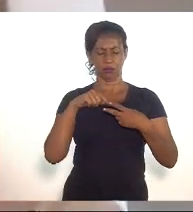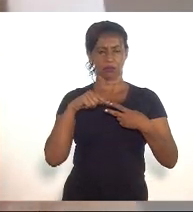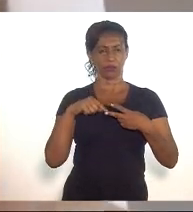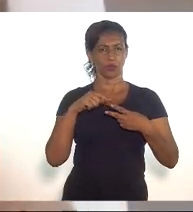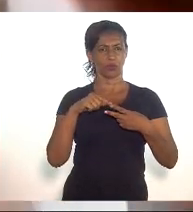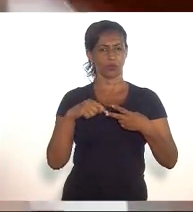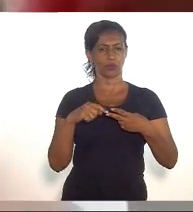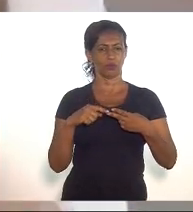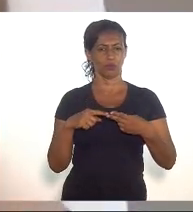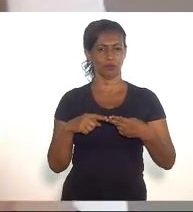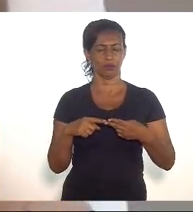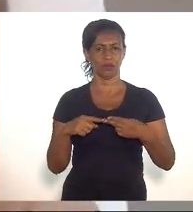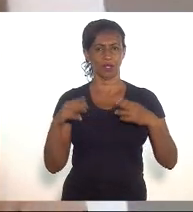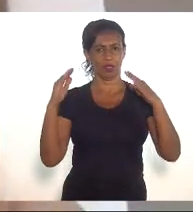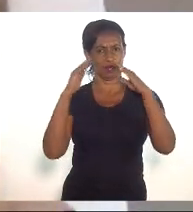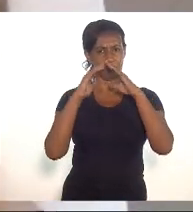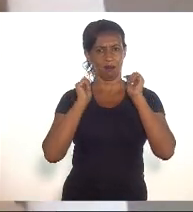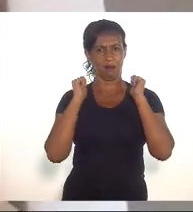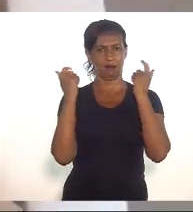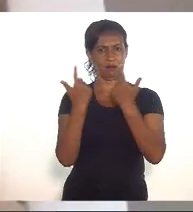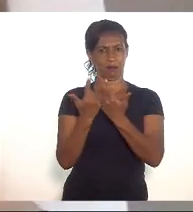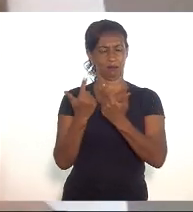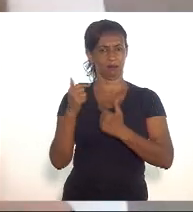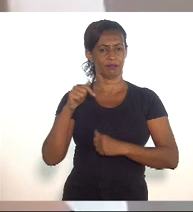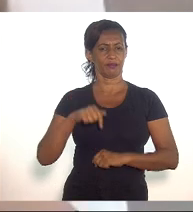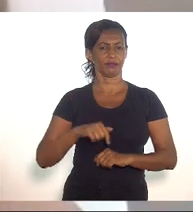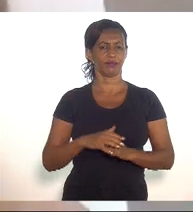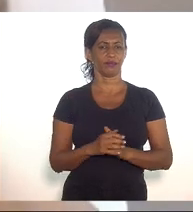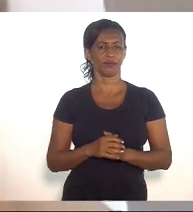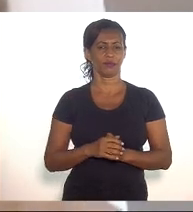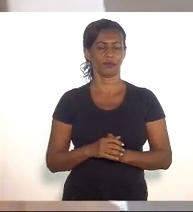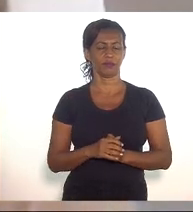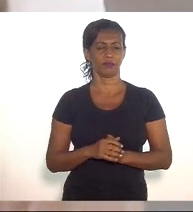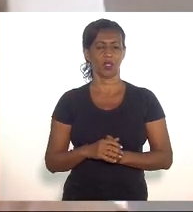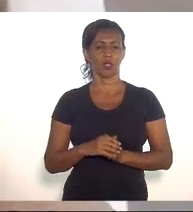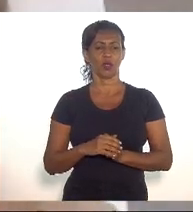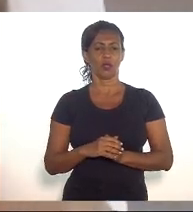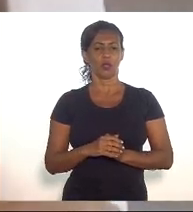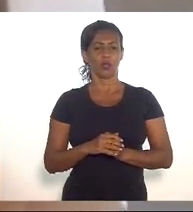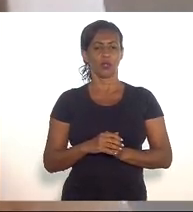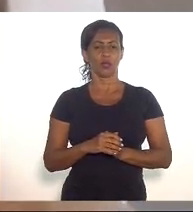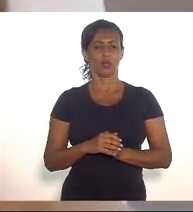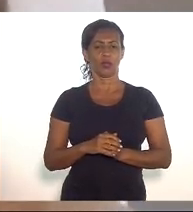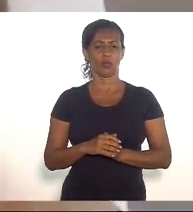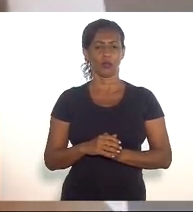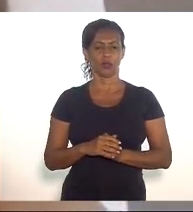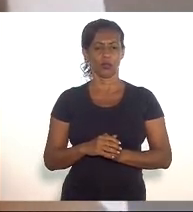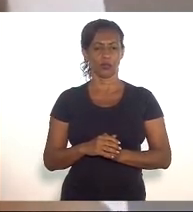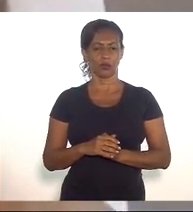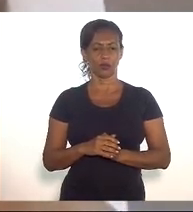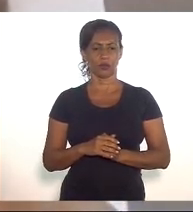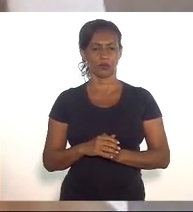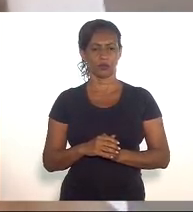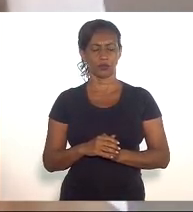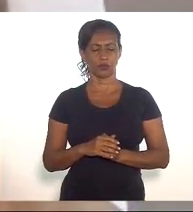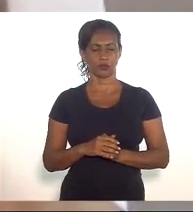iniciativas dessa casa, com a proposição,